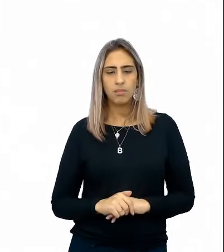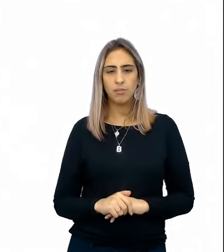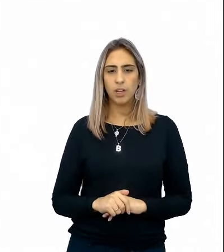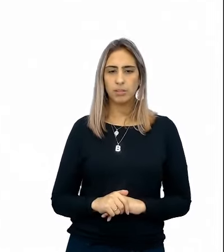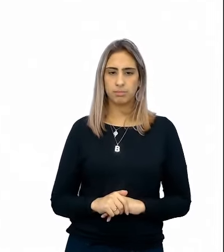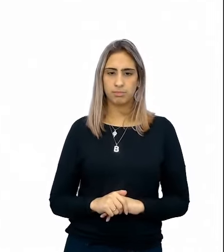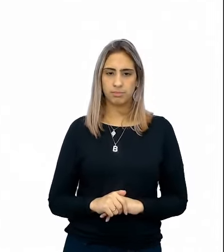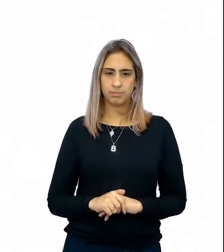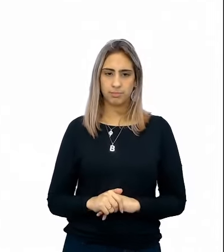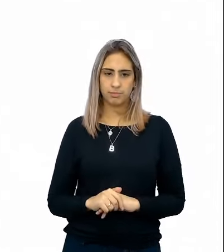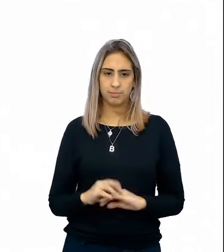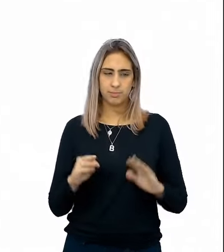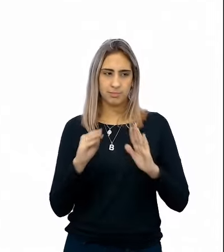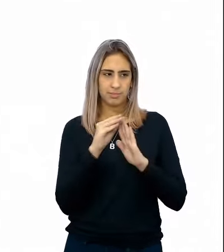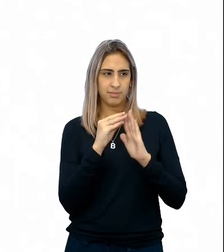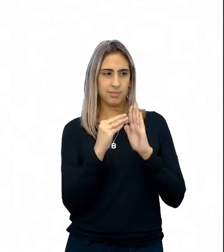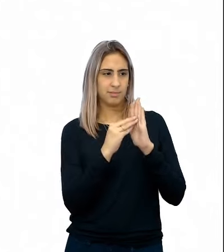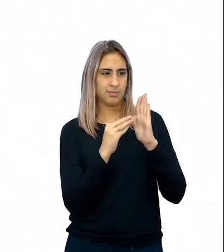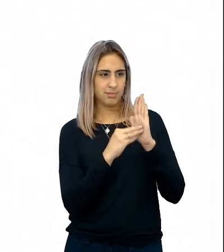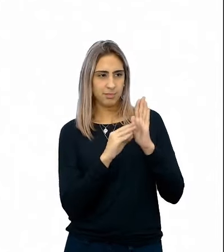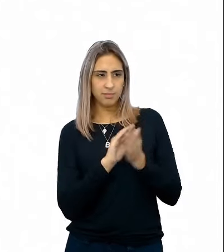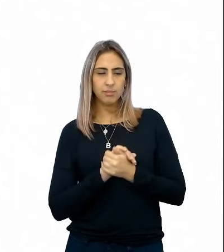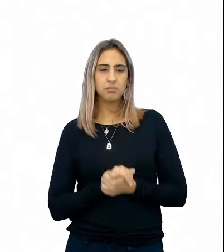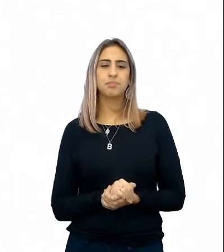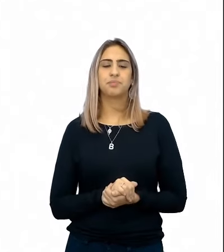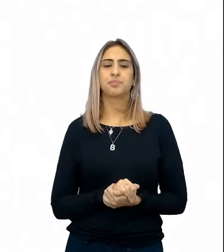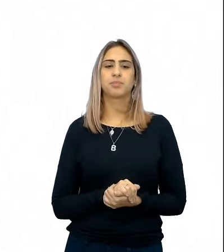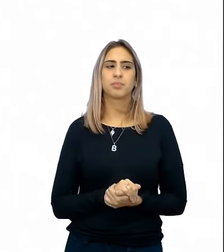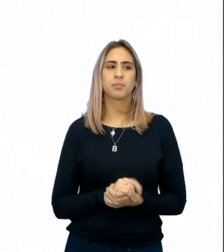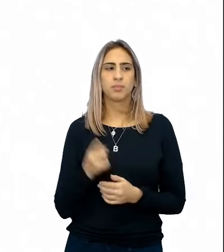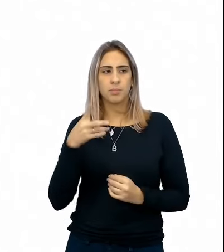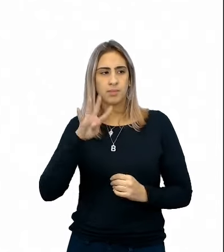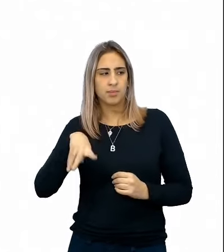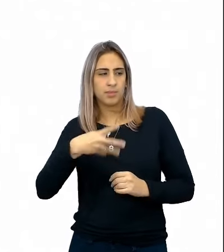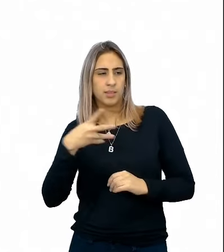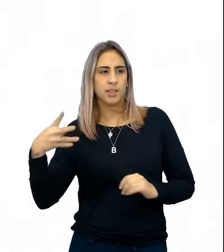estimativas, tendo como referência os dados colocados na tabela.